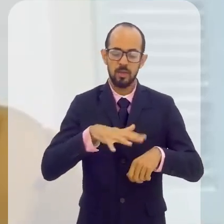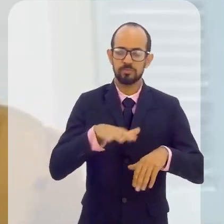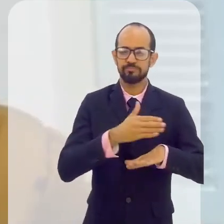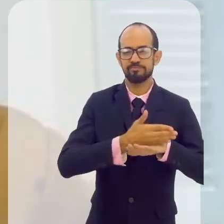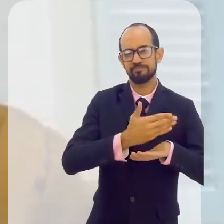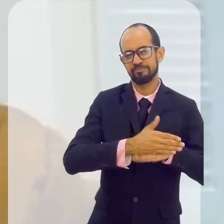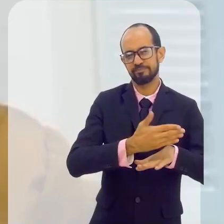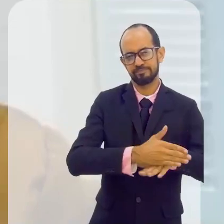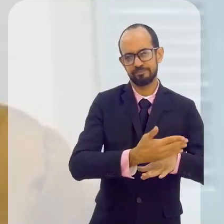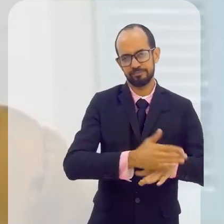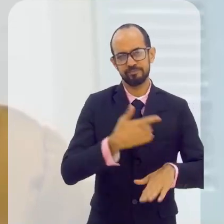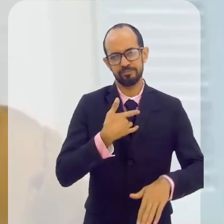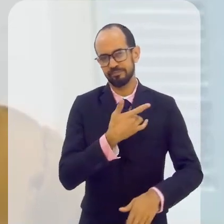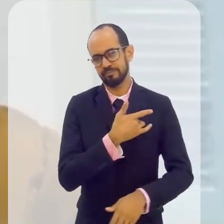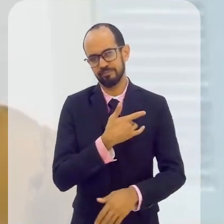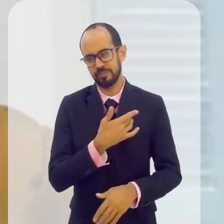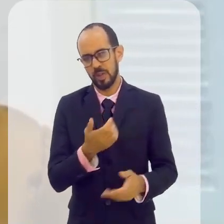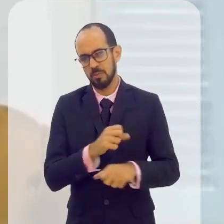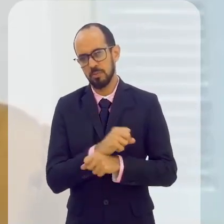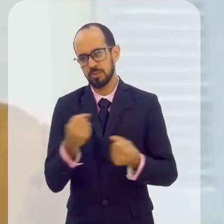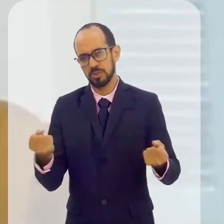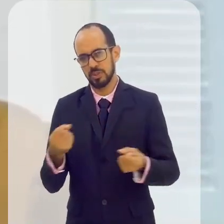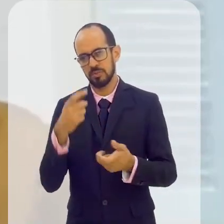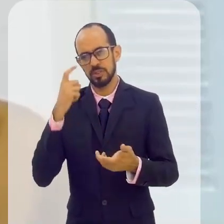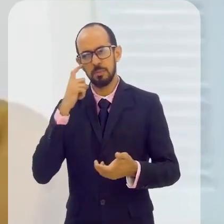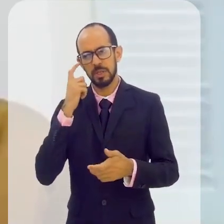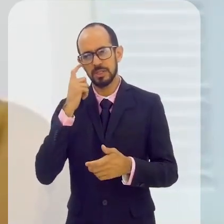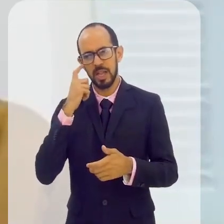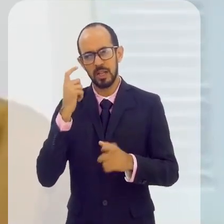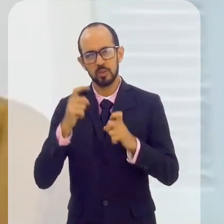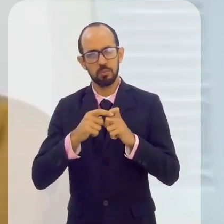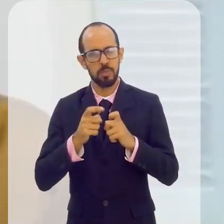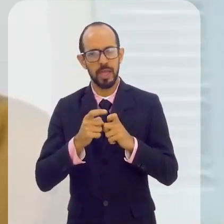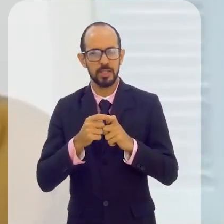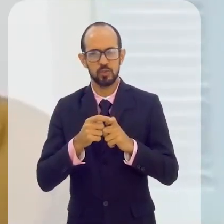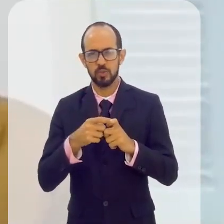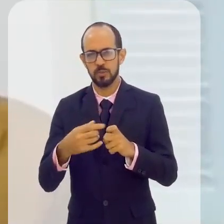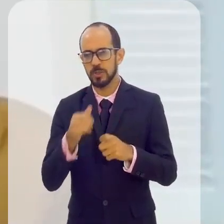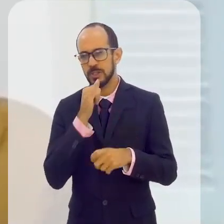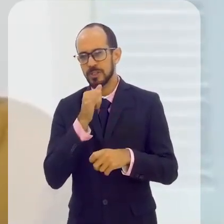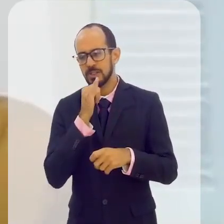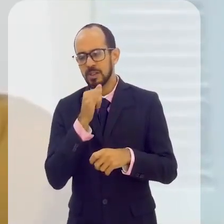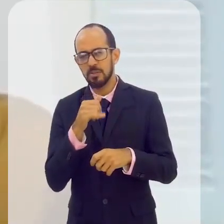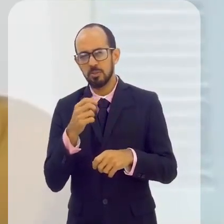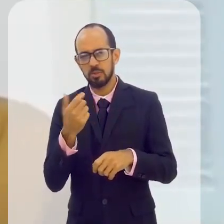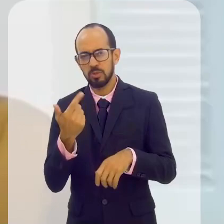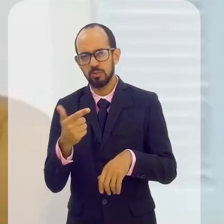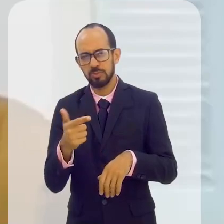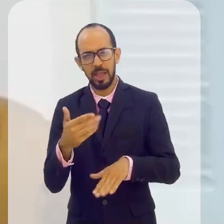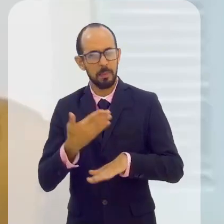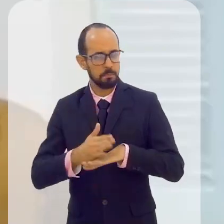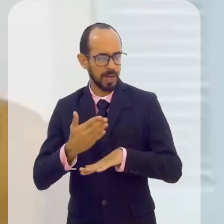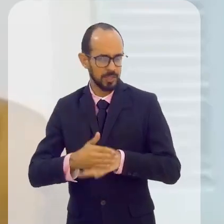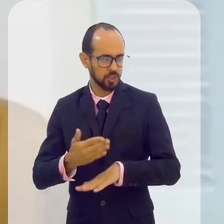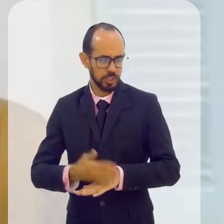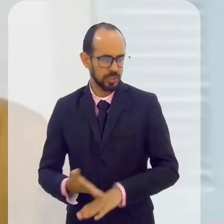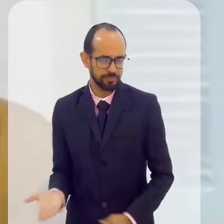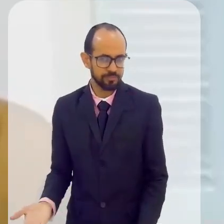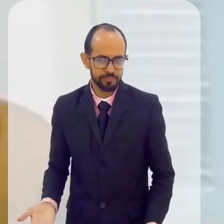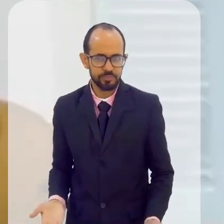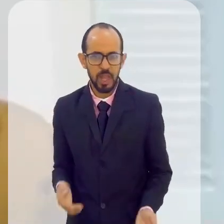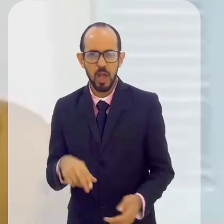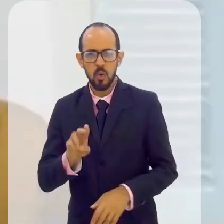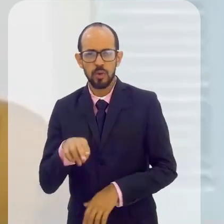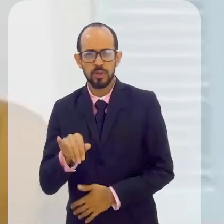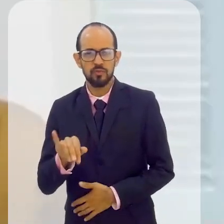saúde. Assim, não dá para você pensar a formação em saúde. E aí a gente tratando especificamente do médico, sem que você tenha cenário de prática,